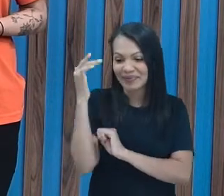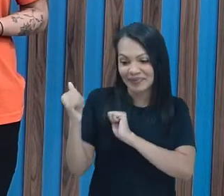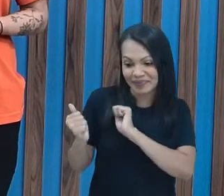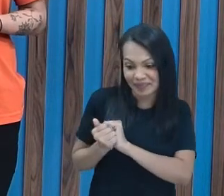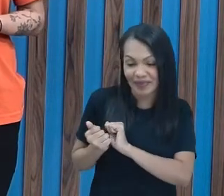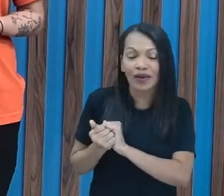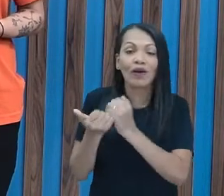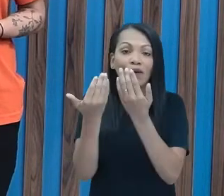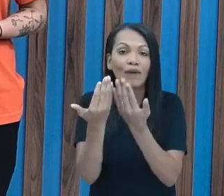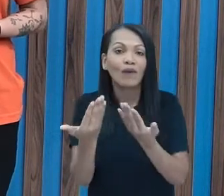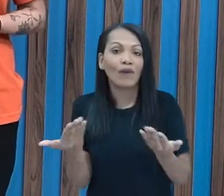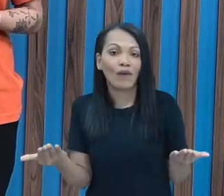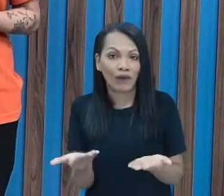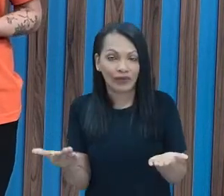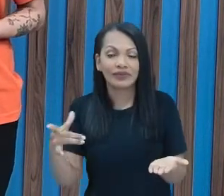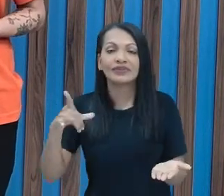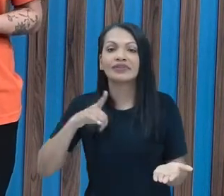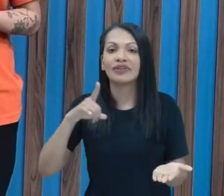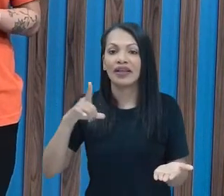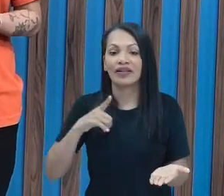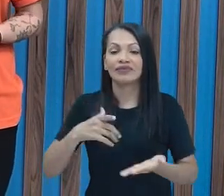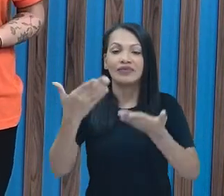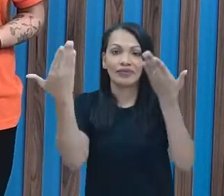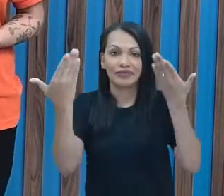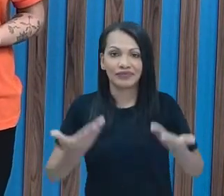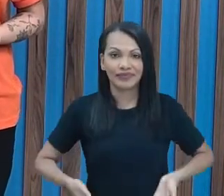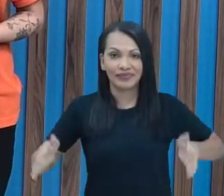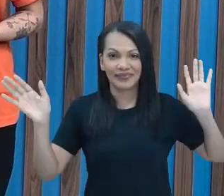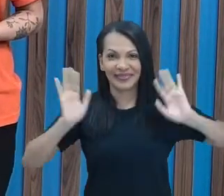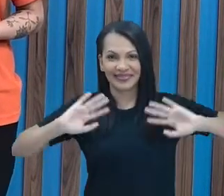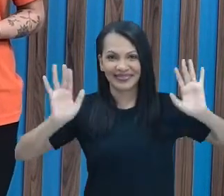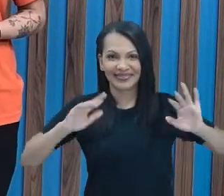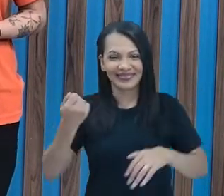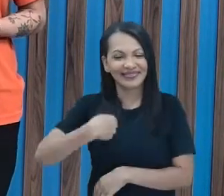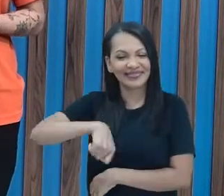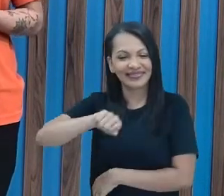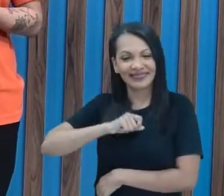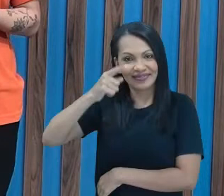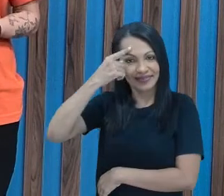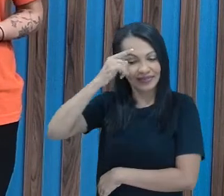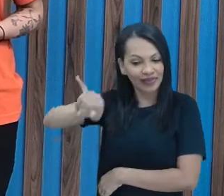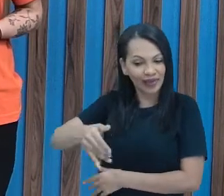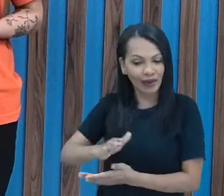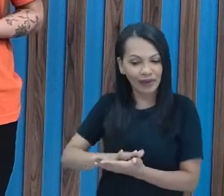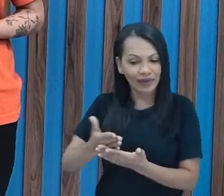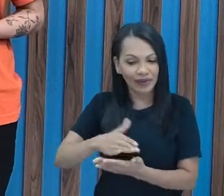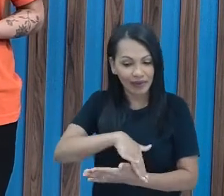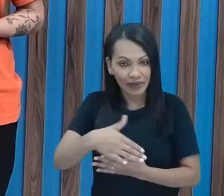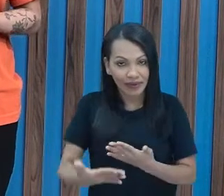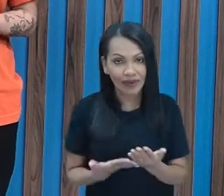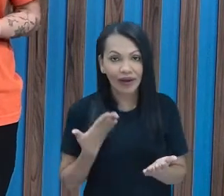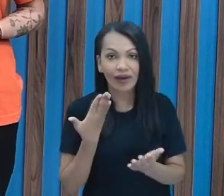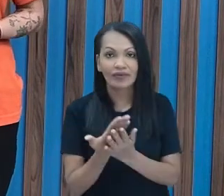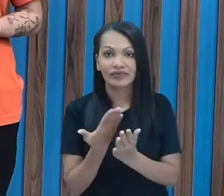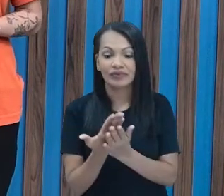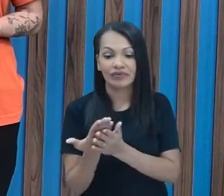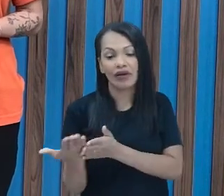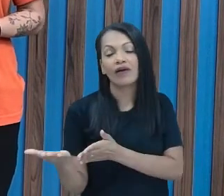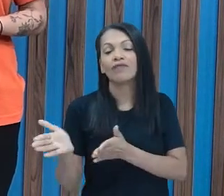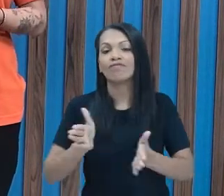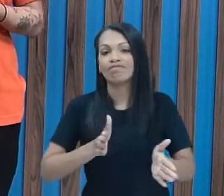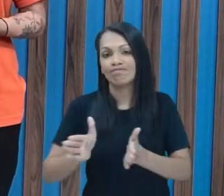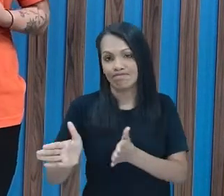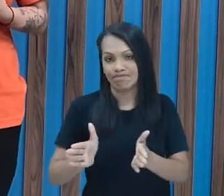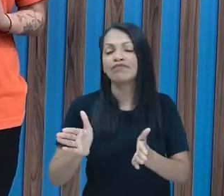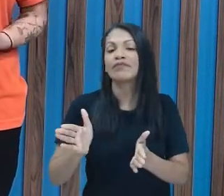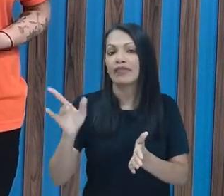Hoje a gente conta com a presença de Jéssica fazendo a interpretação de Libras, deixando essa aula mais acessível.